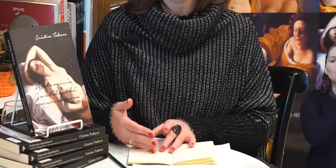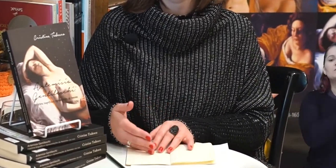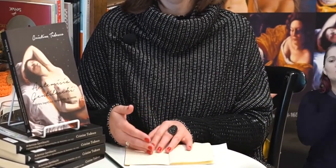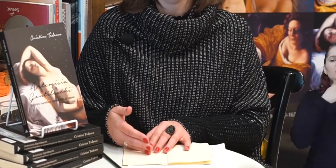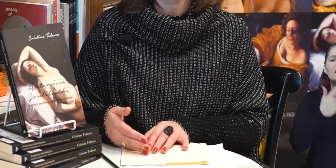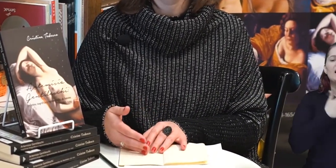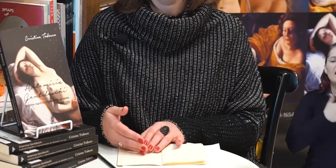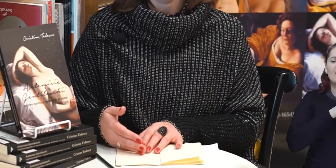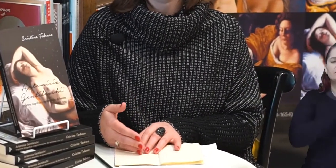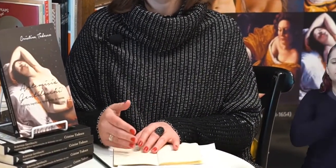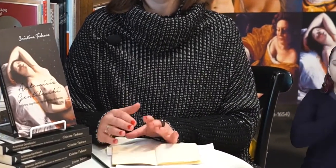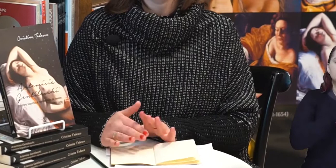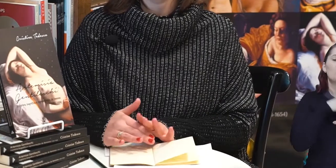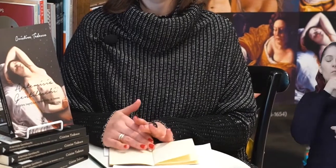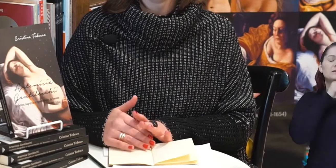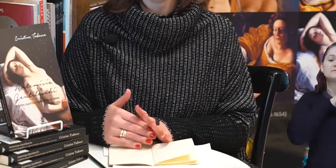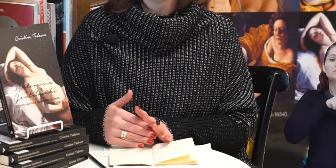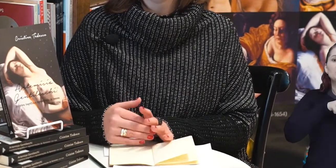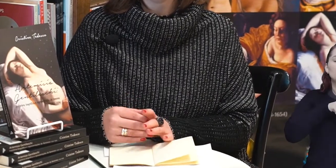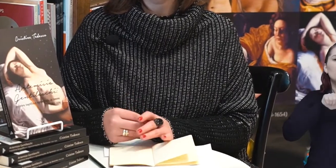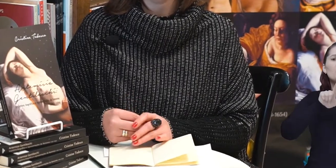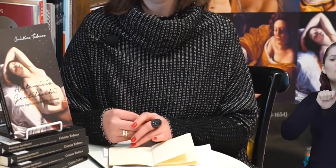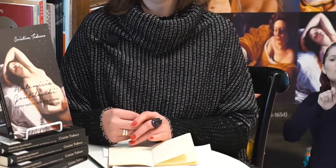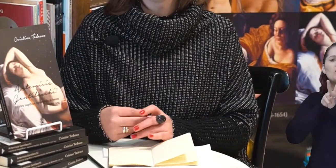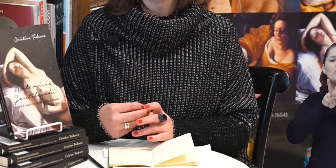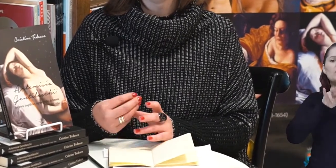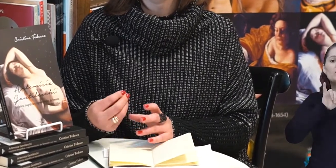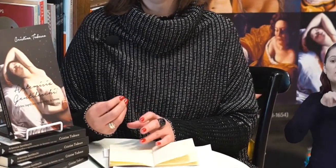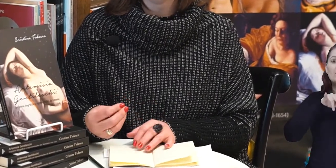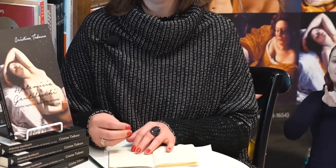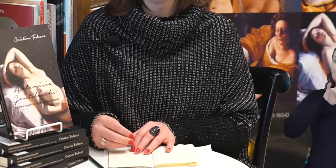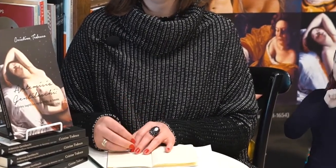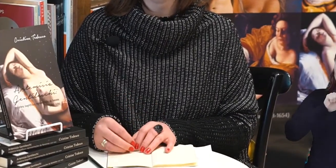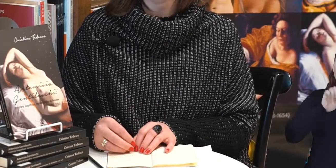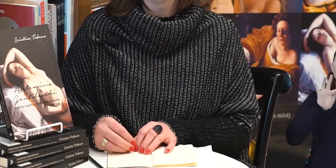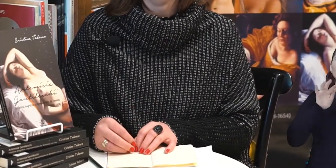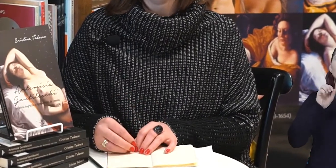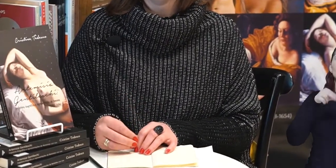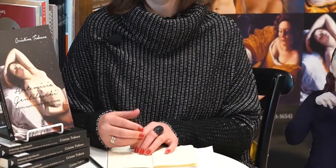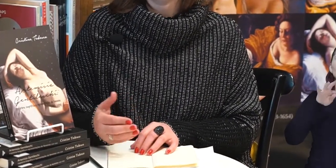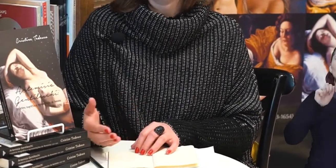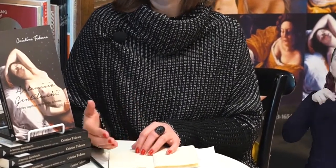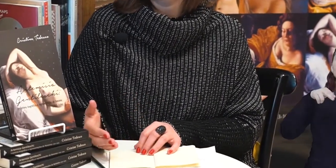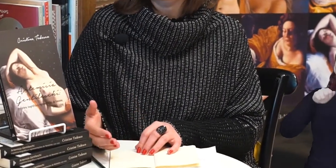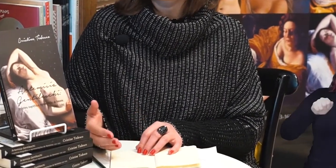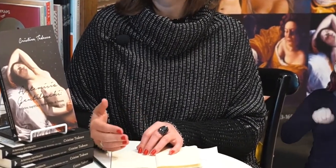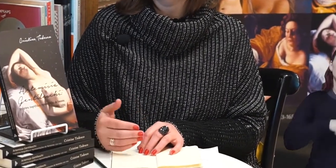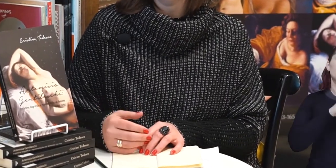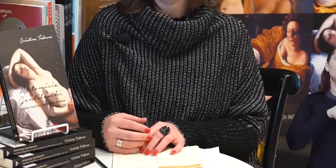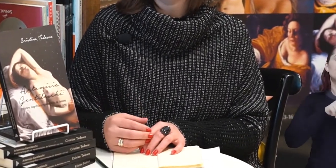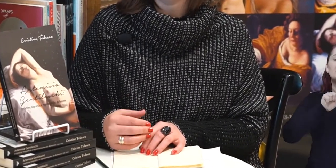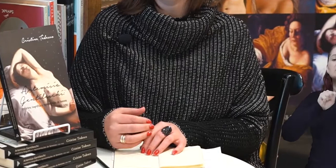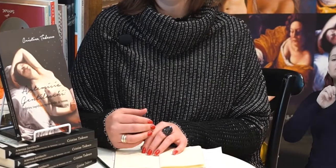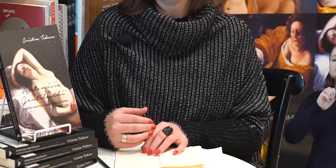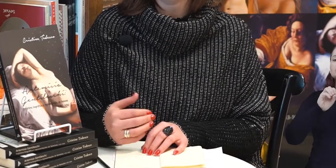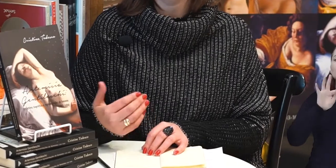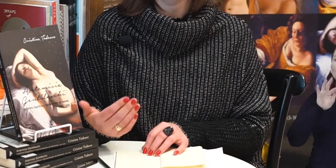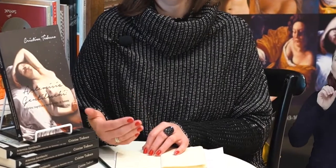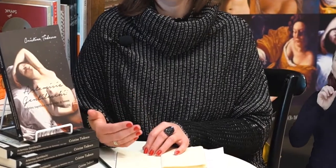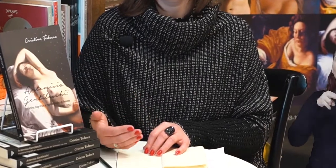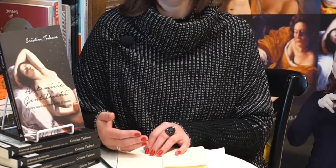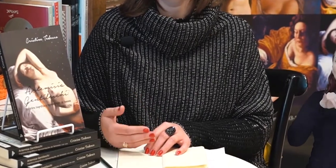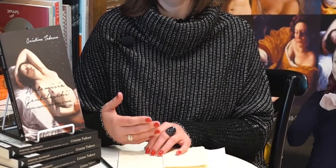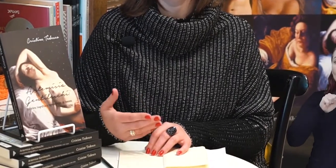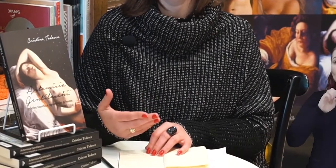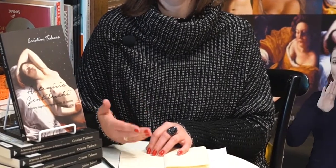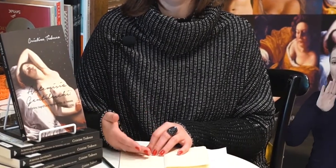pesquisa bibliográfica. Então, nomes como Lavínia Fontana, Sofonis Banguissola, que foram pintoras da época, ou então a Properzia